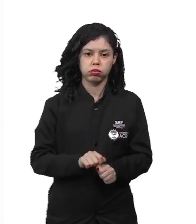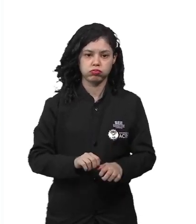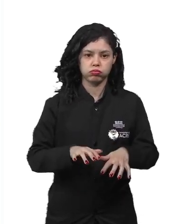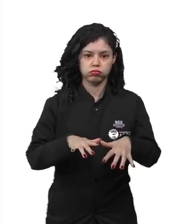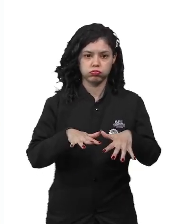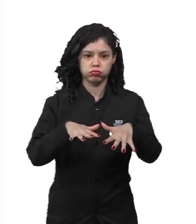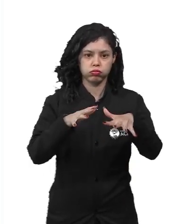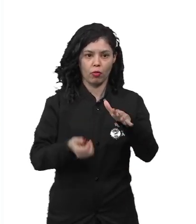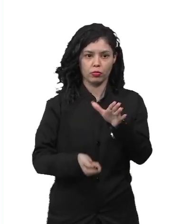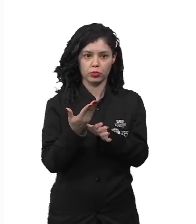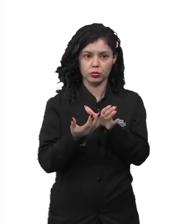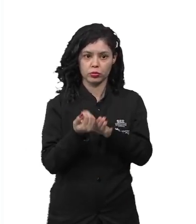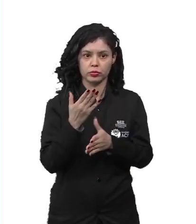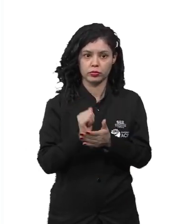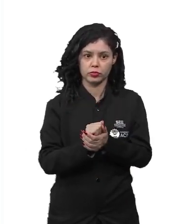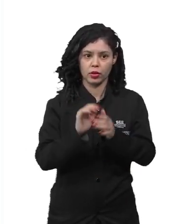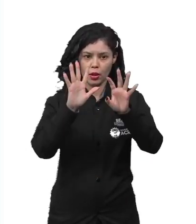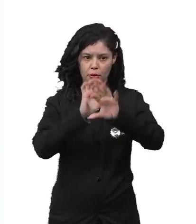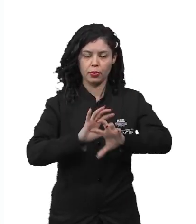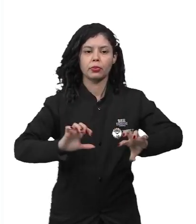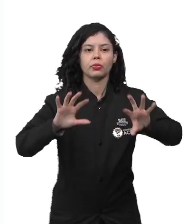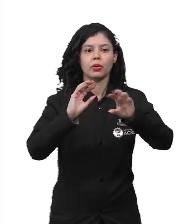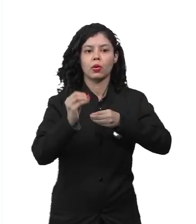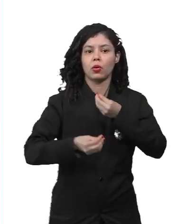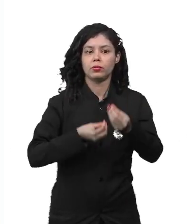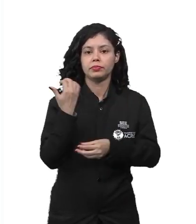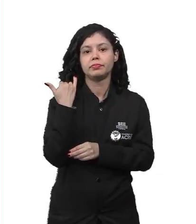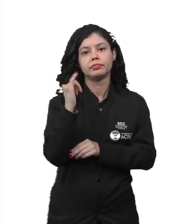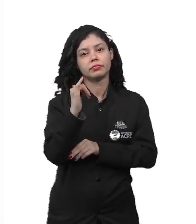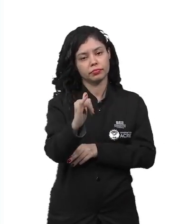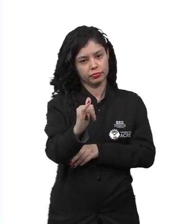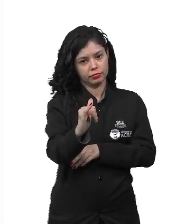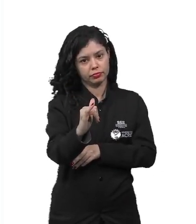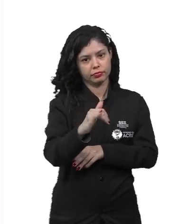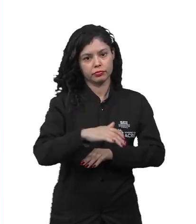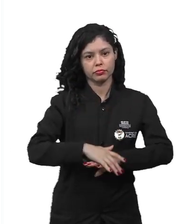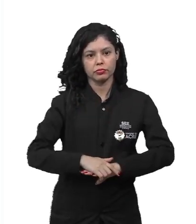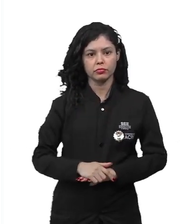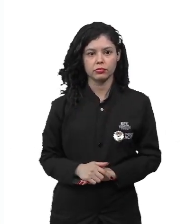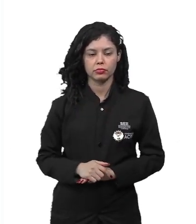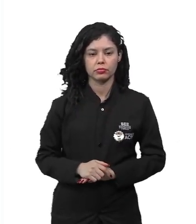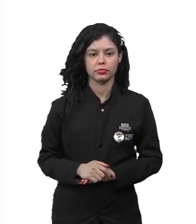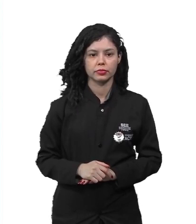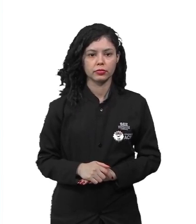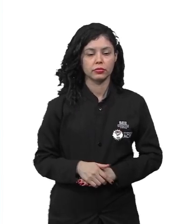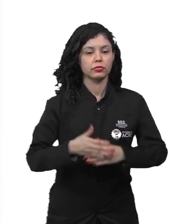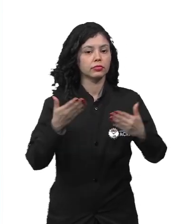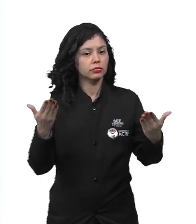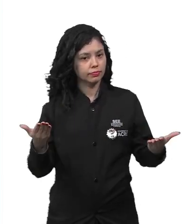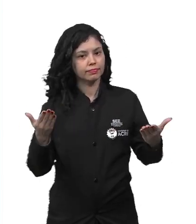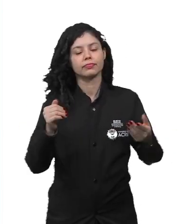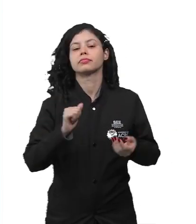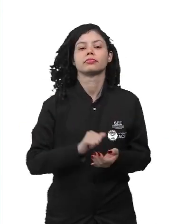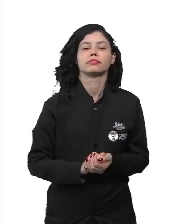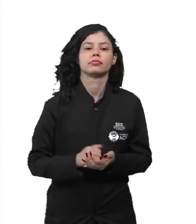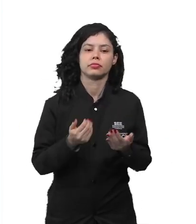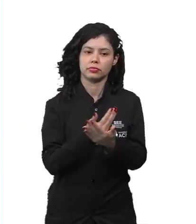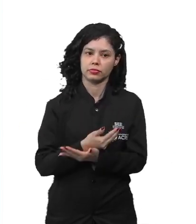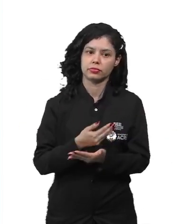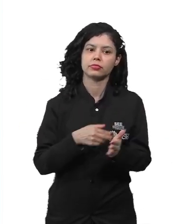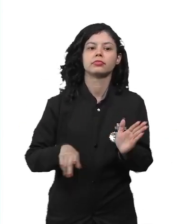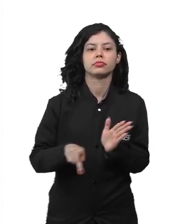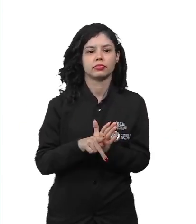vamos ter a produção de biogás, que serve aí como um biocombustível, tá certo? E, é claro,